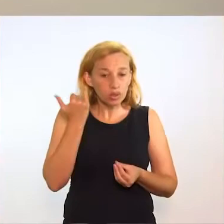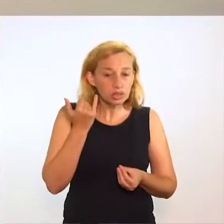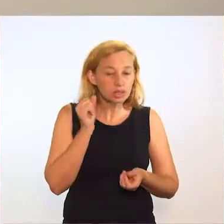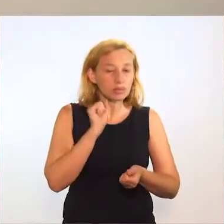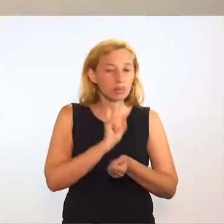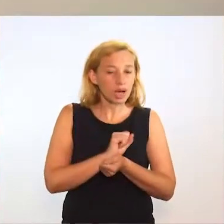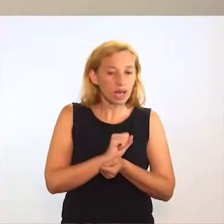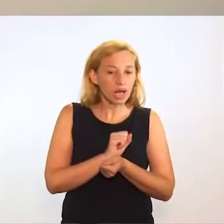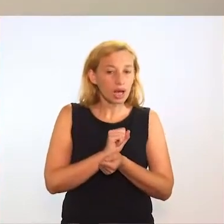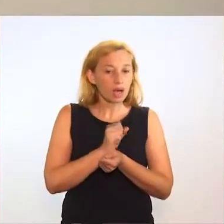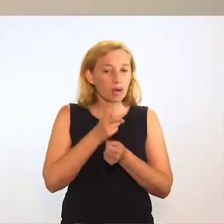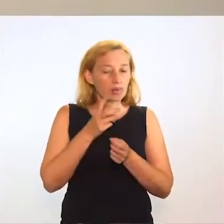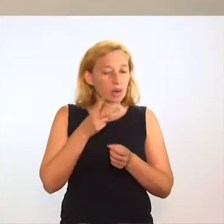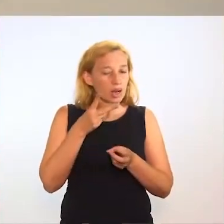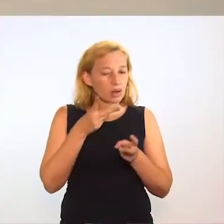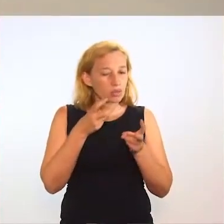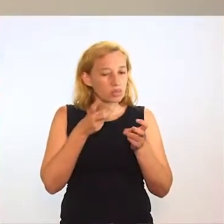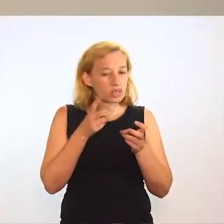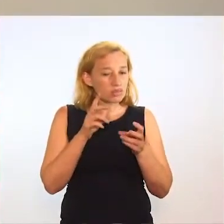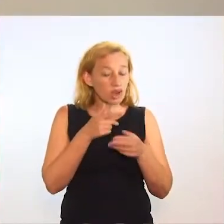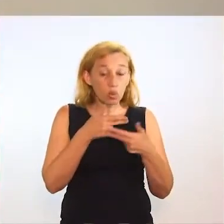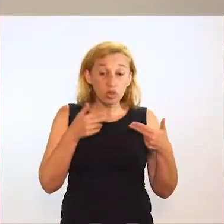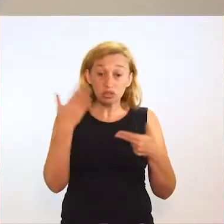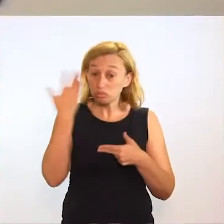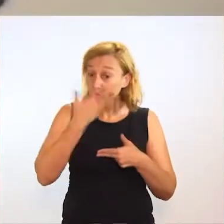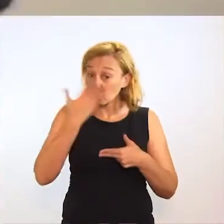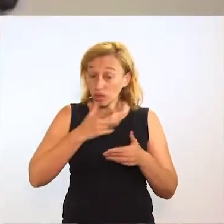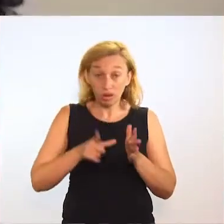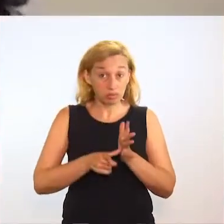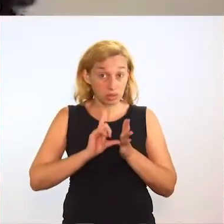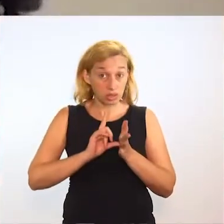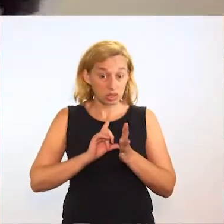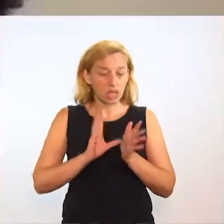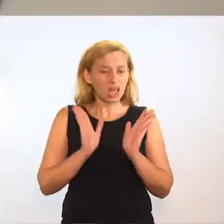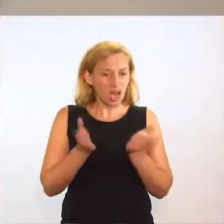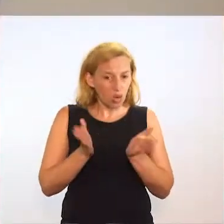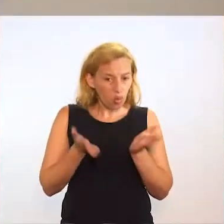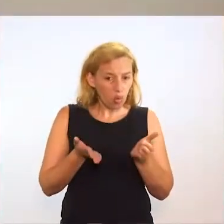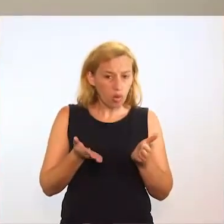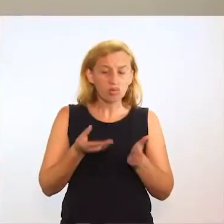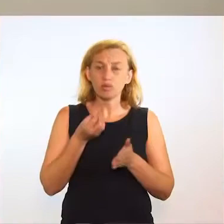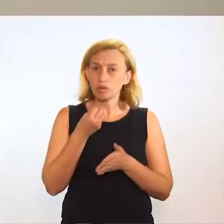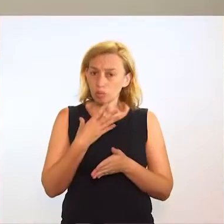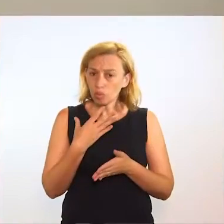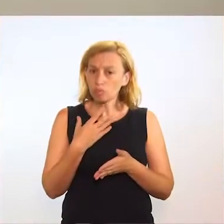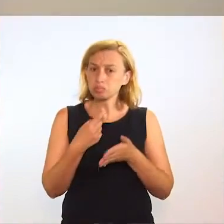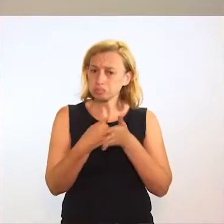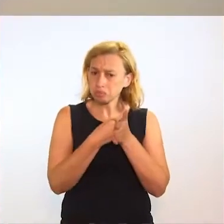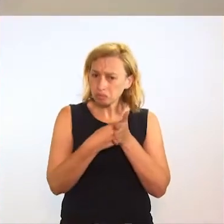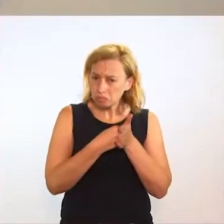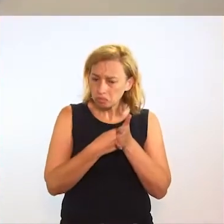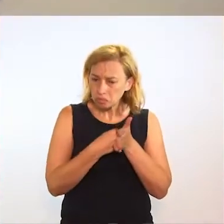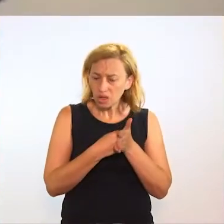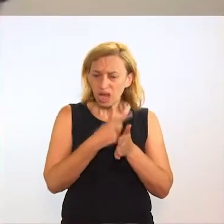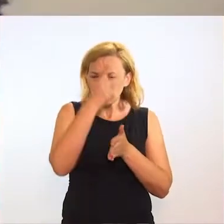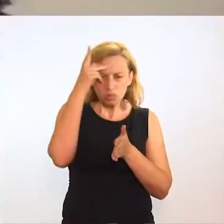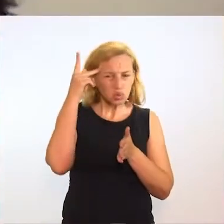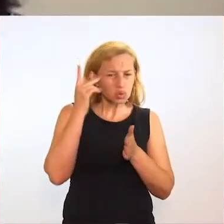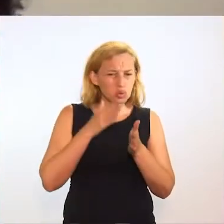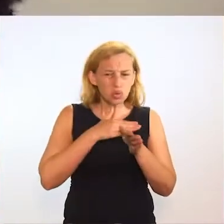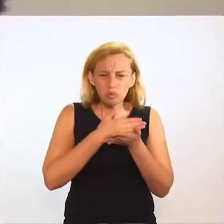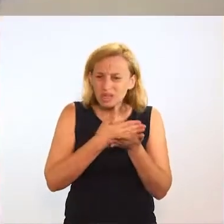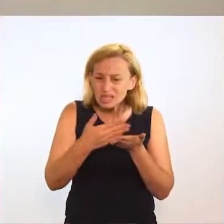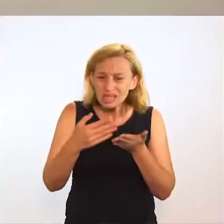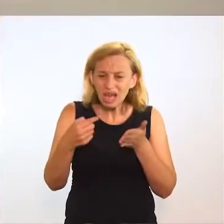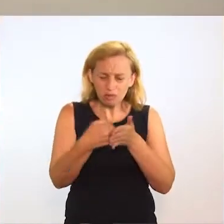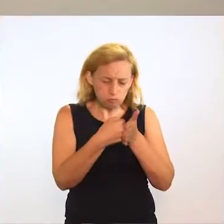importante pausar para enxergar as coisas que antes eu não enxergava, né? E eu acho que isso veio muito à tona agora nesse momento da pandemia,